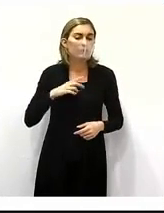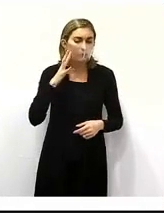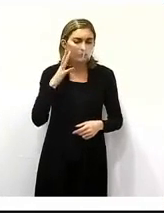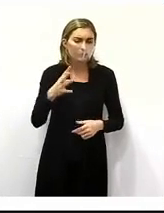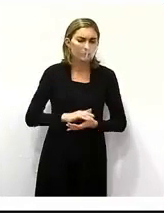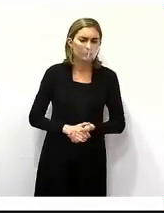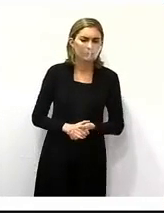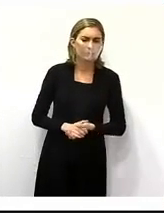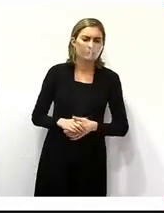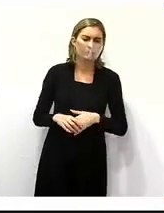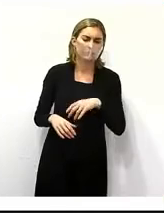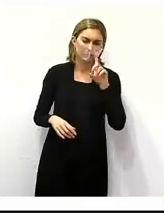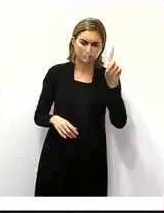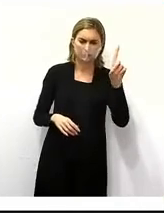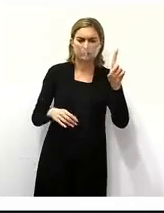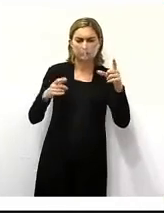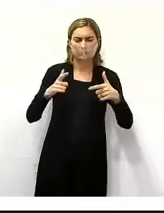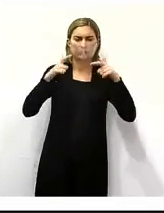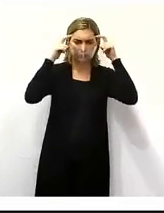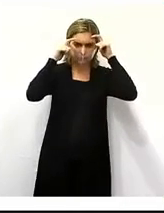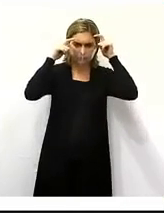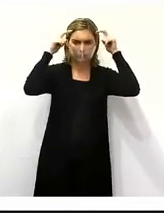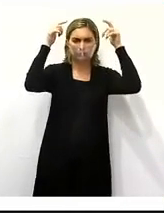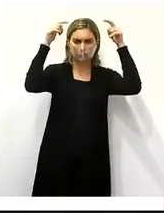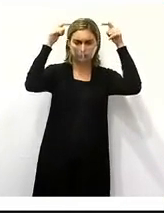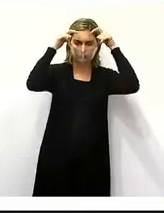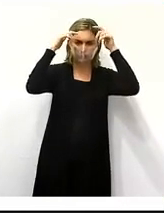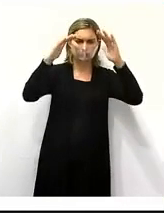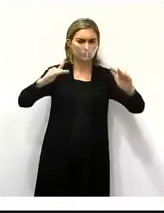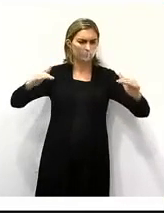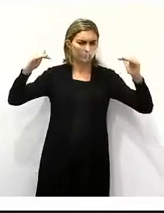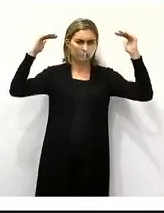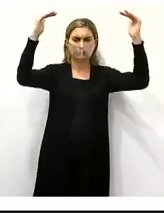atenção, letra B, monarquia